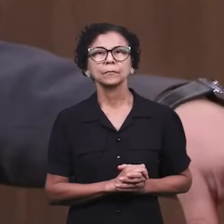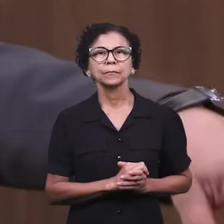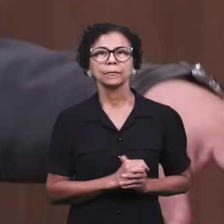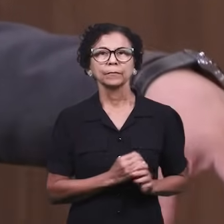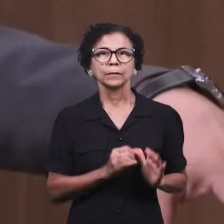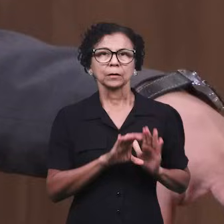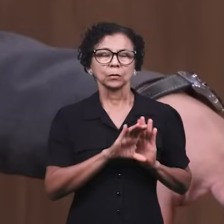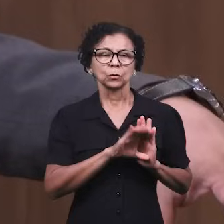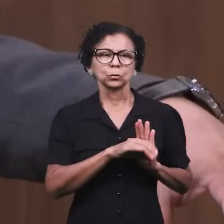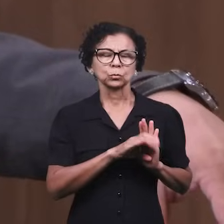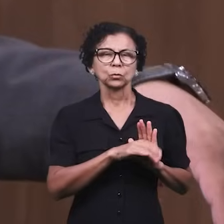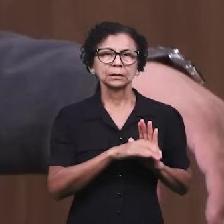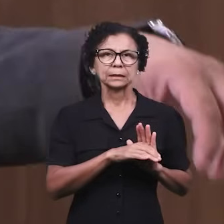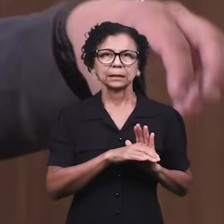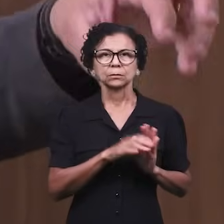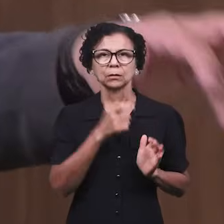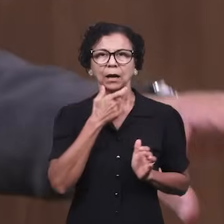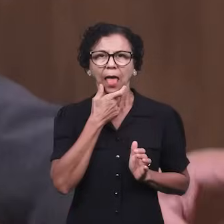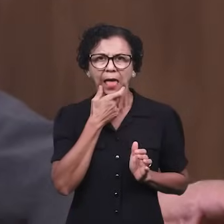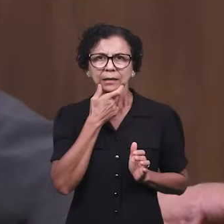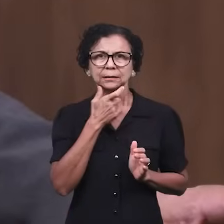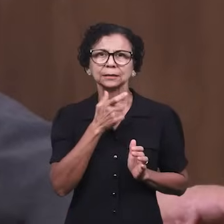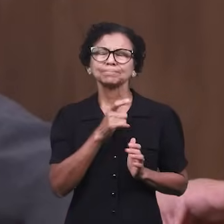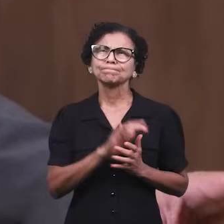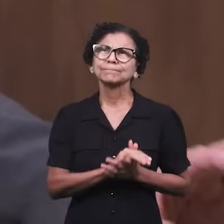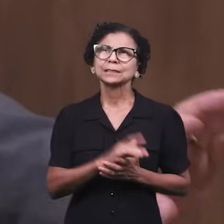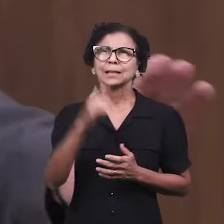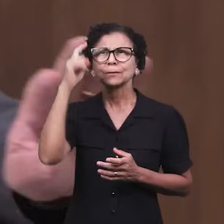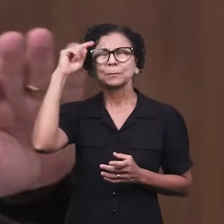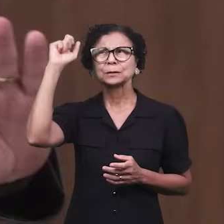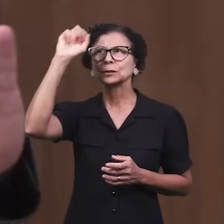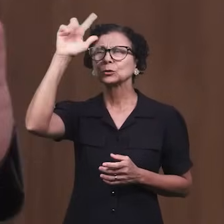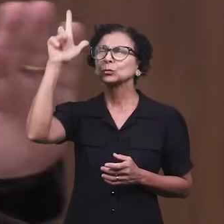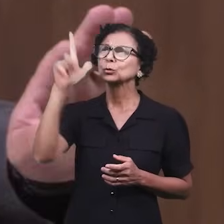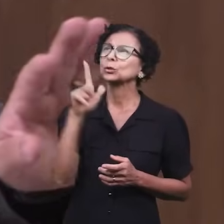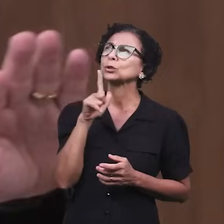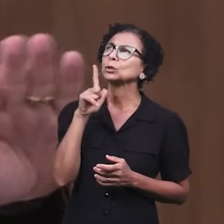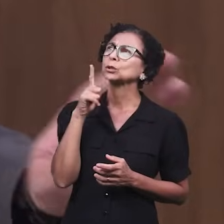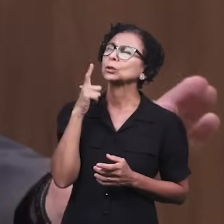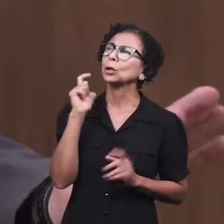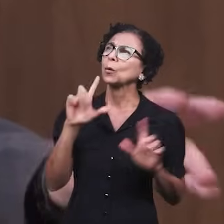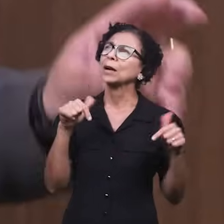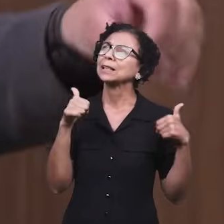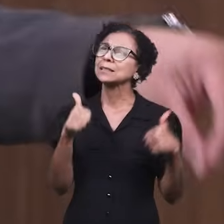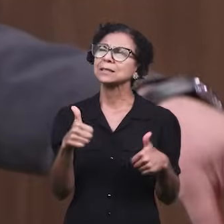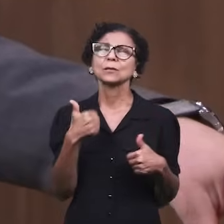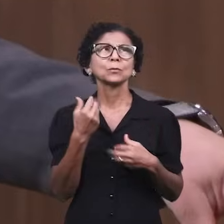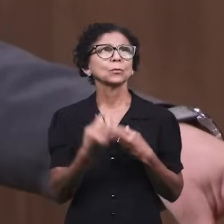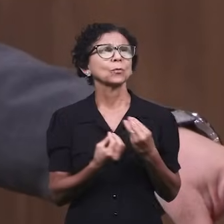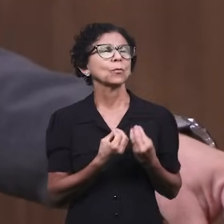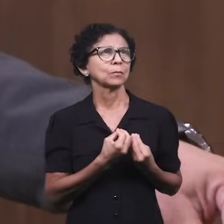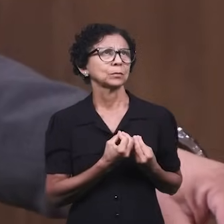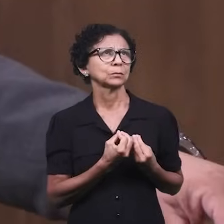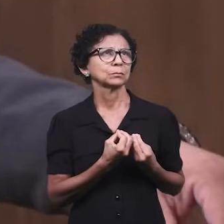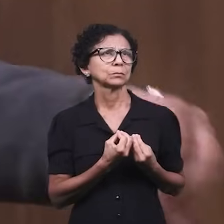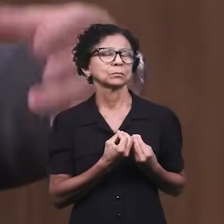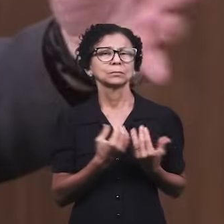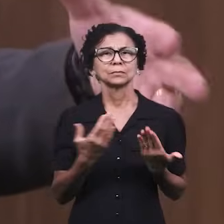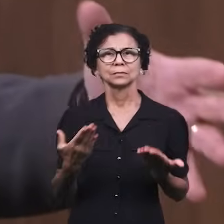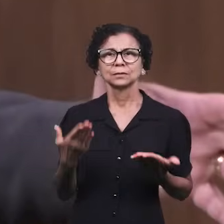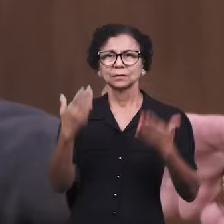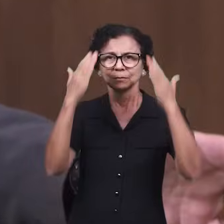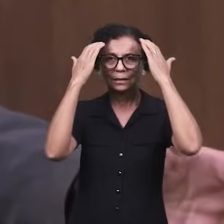efeitos relativistas do Sol. Então, só depois que você conseguiu é que você tirou essa imaginação. Não existe outro planeta, existe só Mercúrio. Sim. E